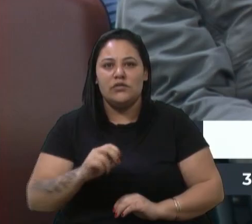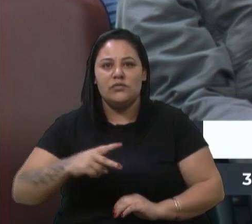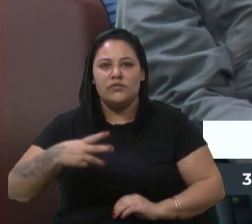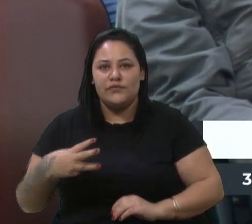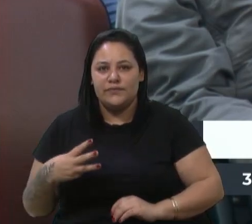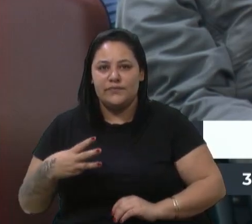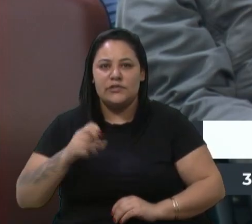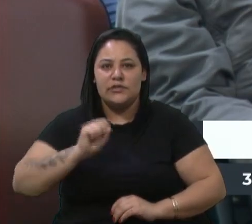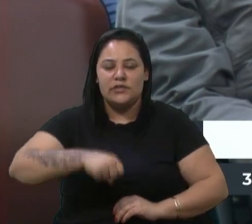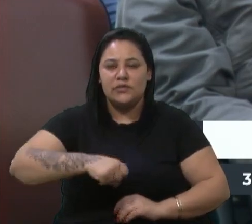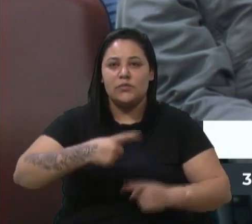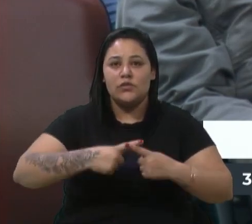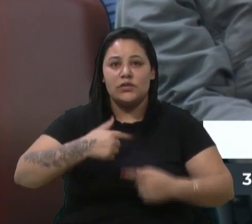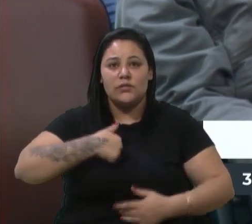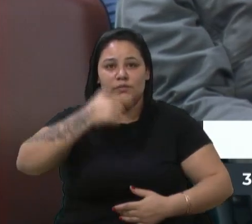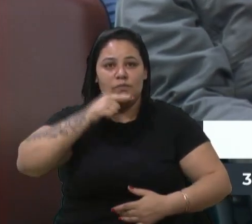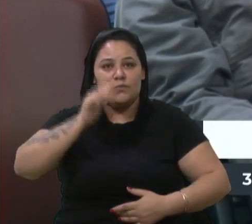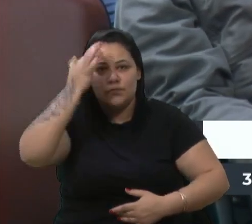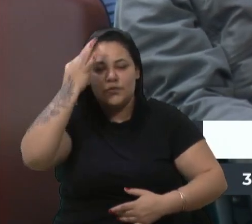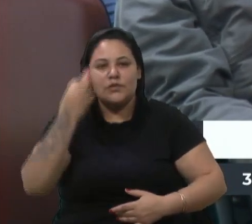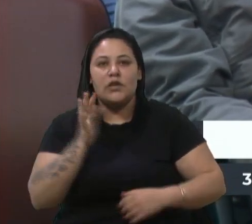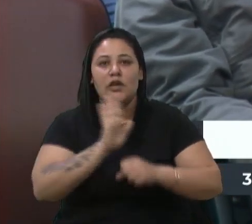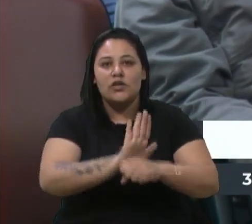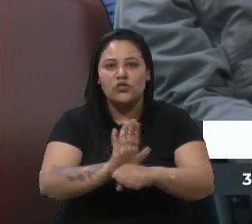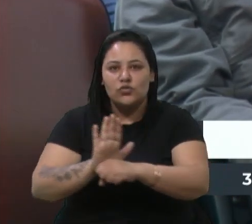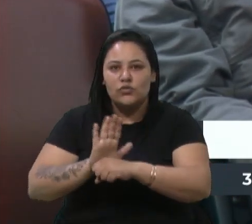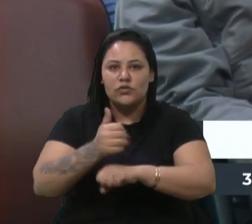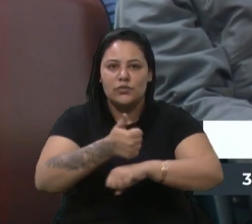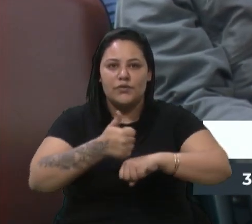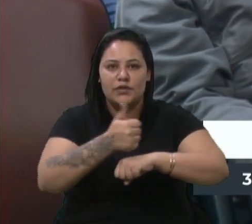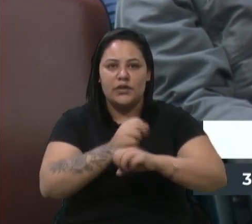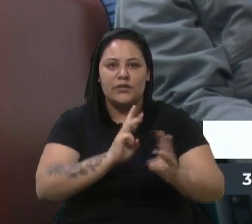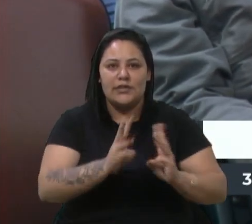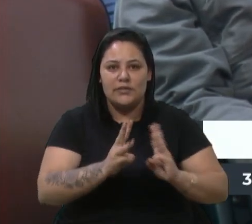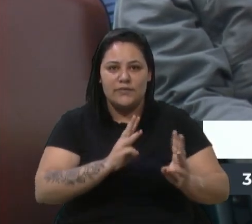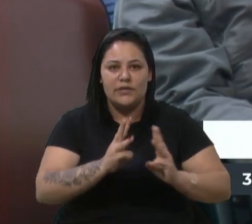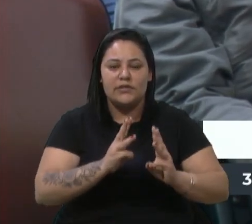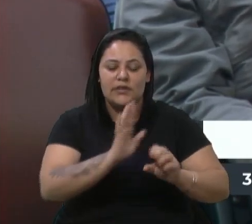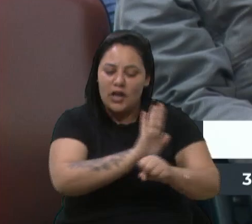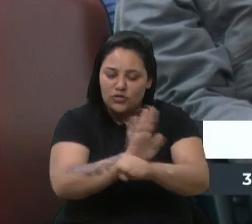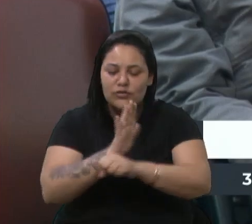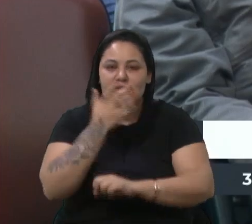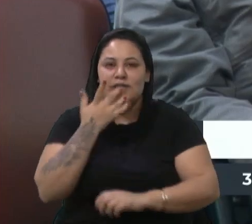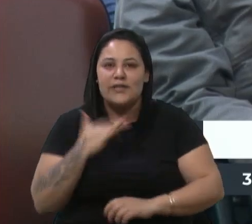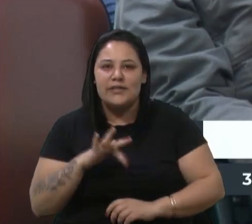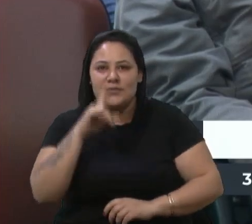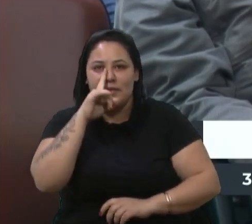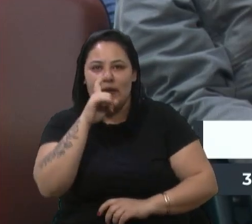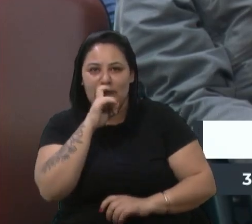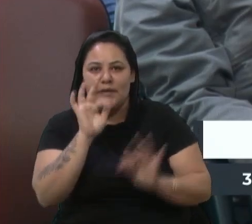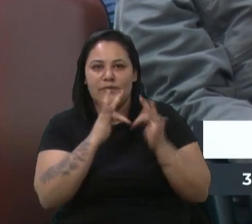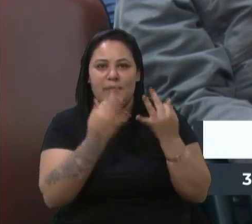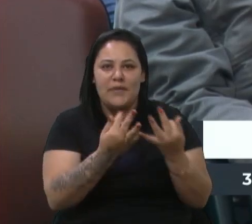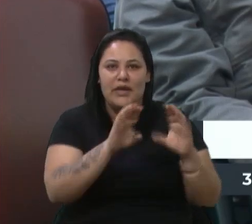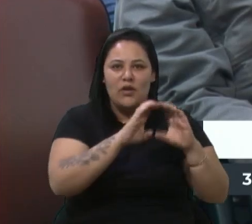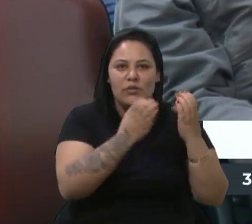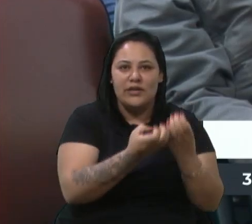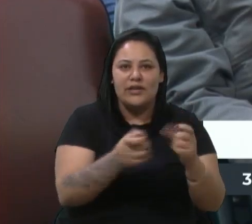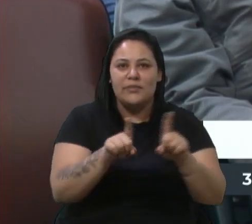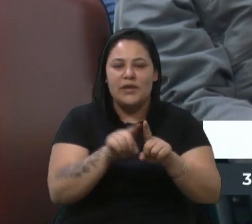69/2023, por entender que vem ajudar essa classe que ajuda as nossas crianças e ajuda a nossa comunidade e faz